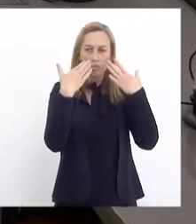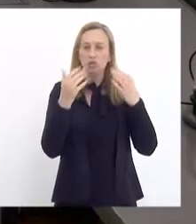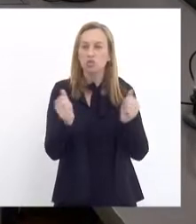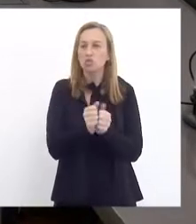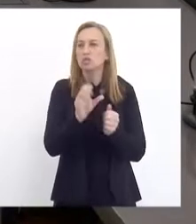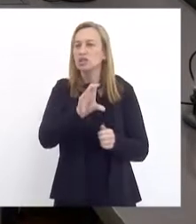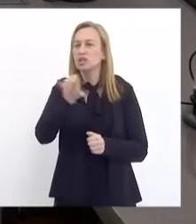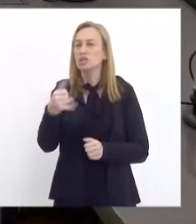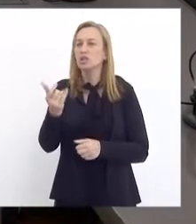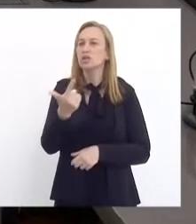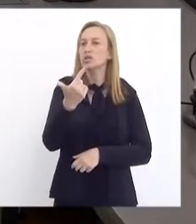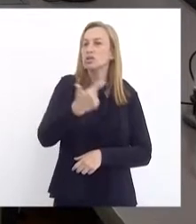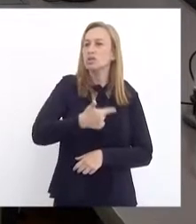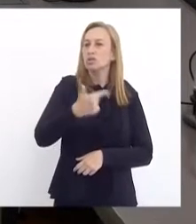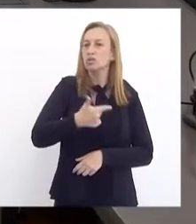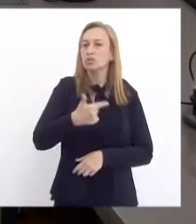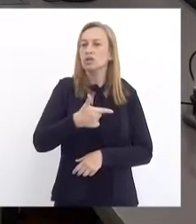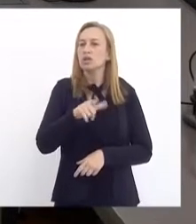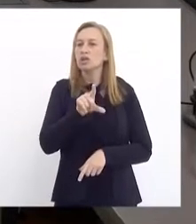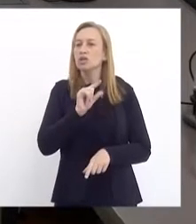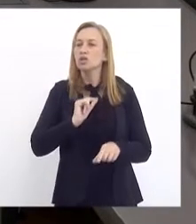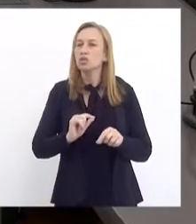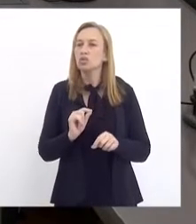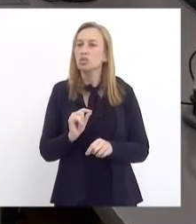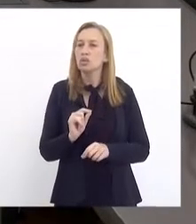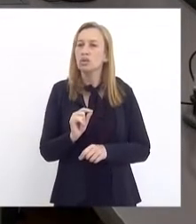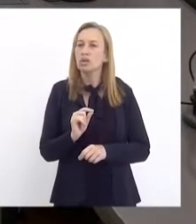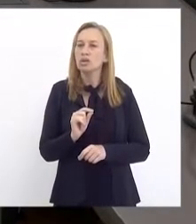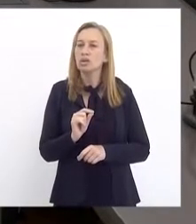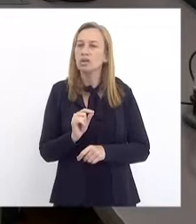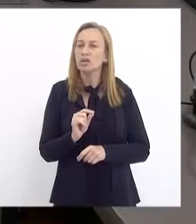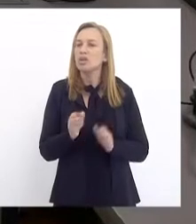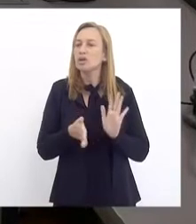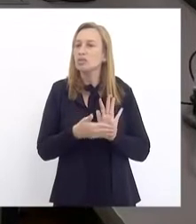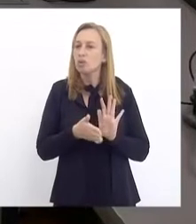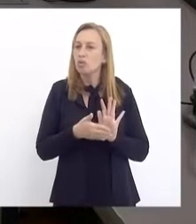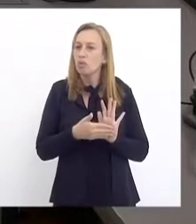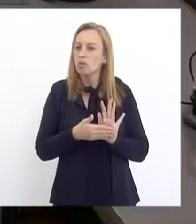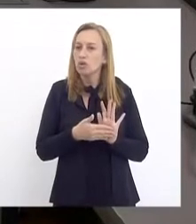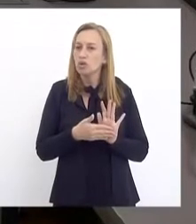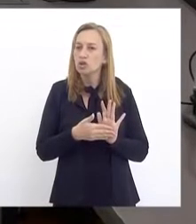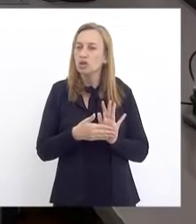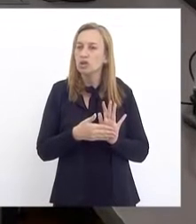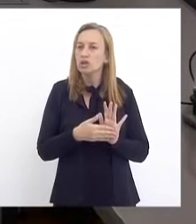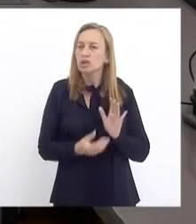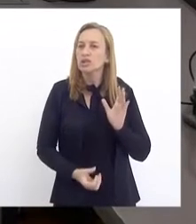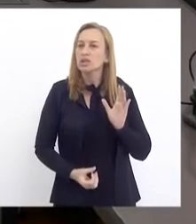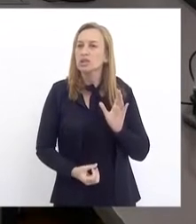segundo é que a decisão e a proposta da realização